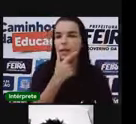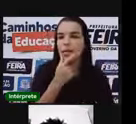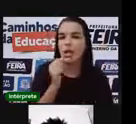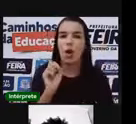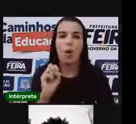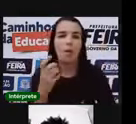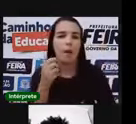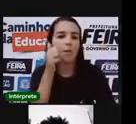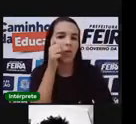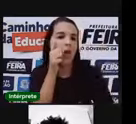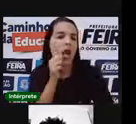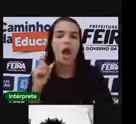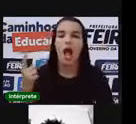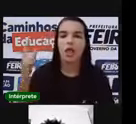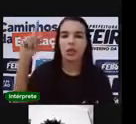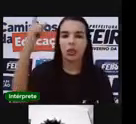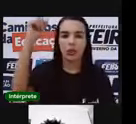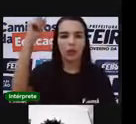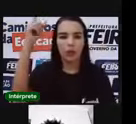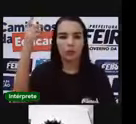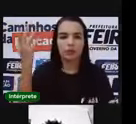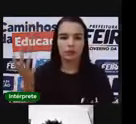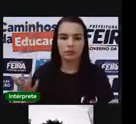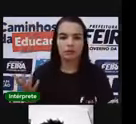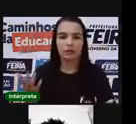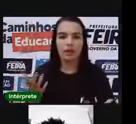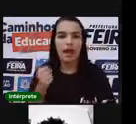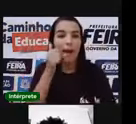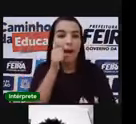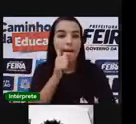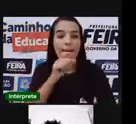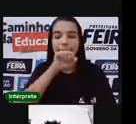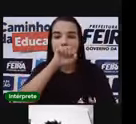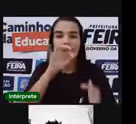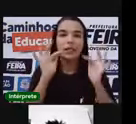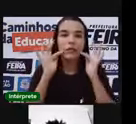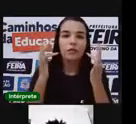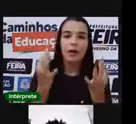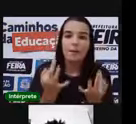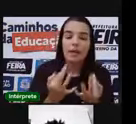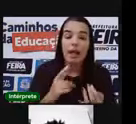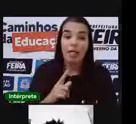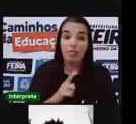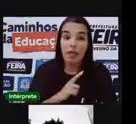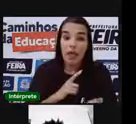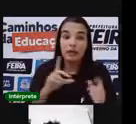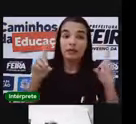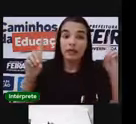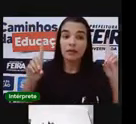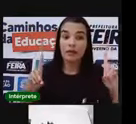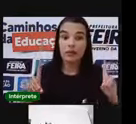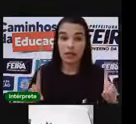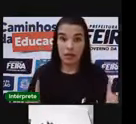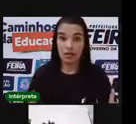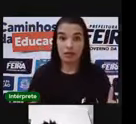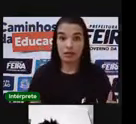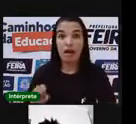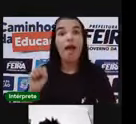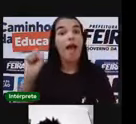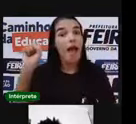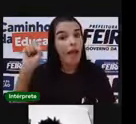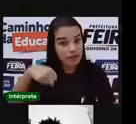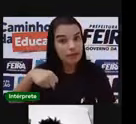a mãe de família, gente, não é? Que é uma pessoa com deficiência, ela é diferente de mim, que sou mãe de Rebeca,